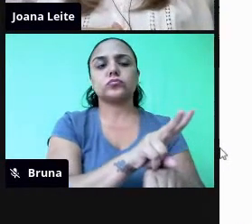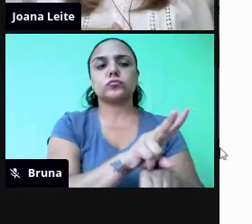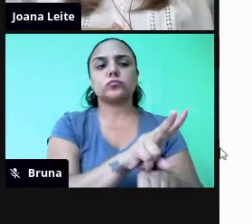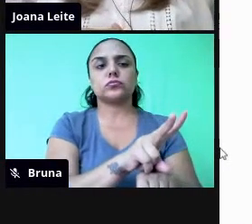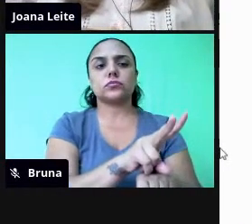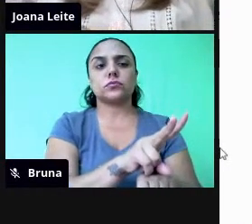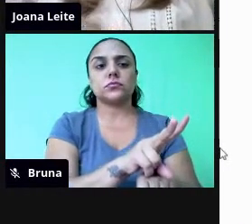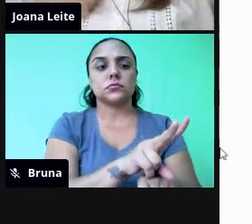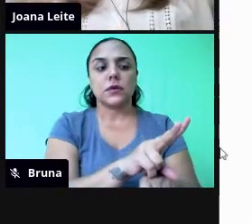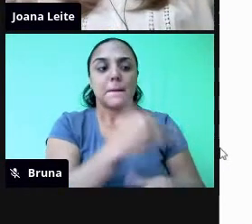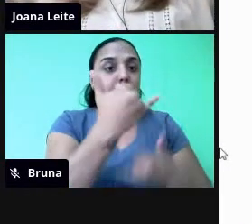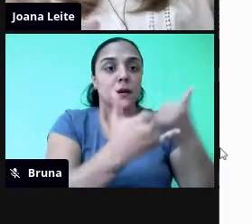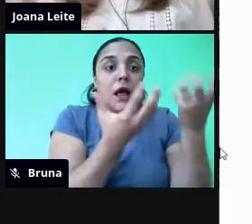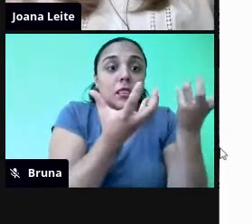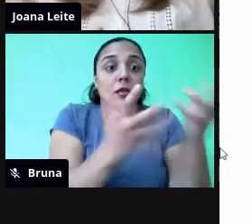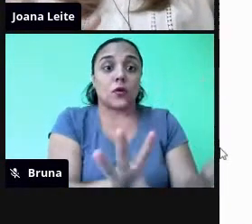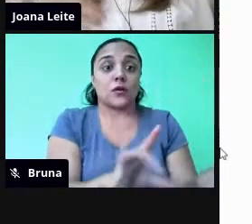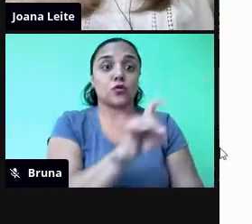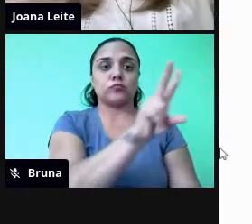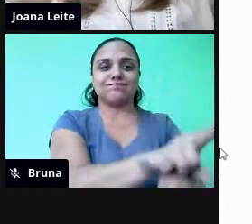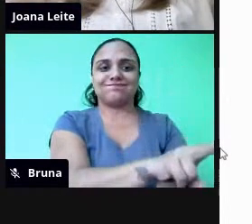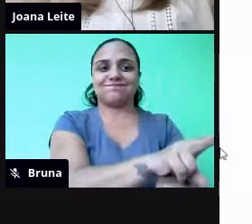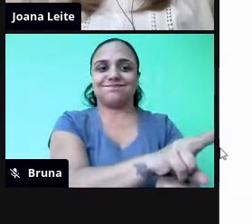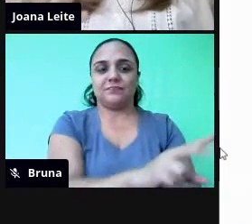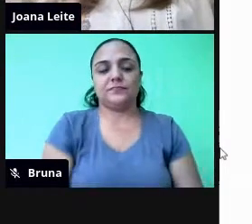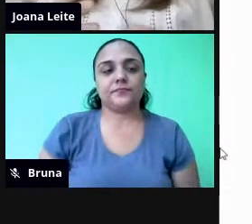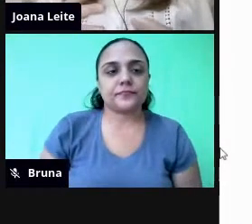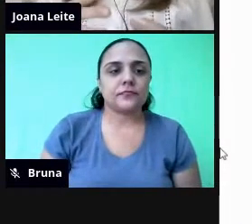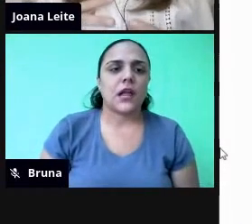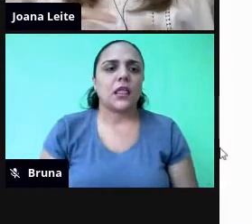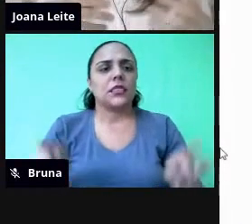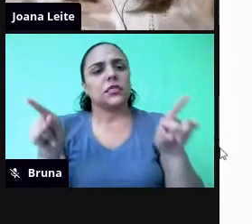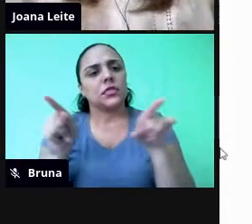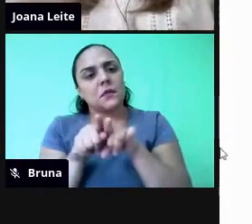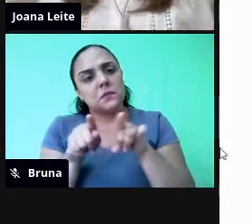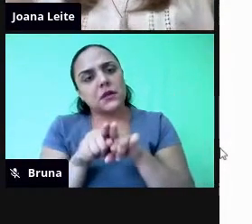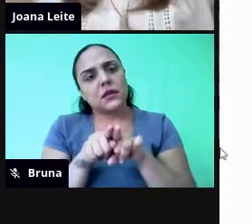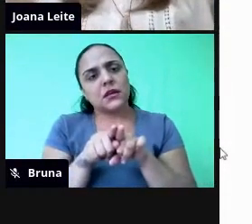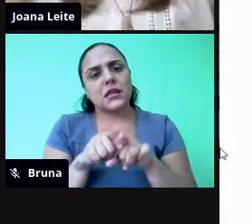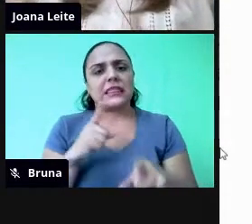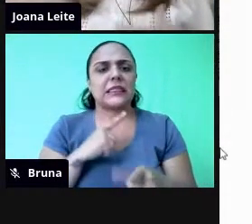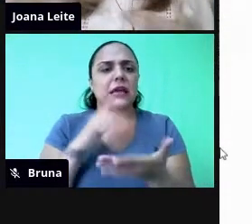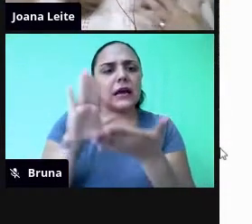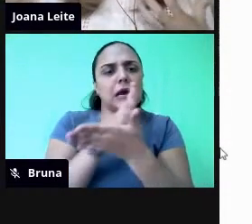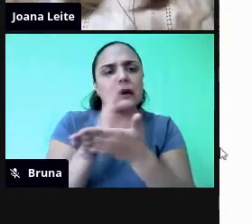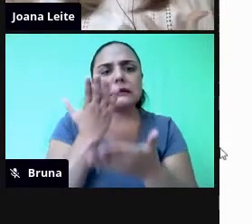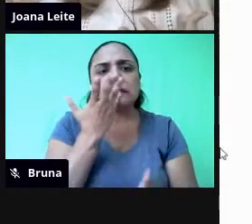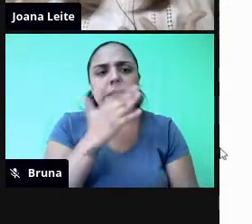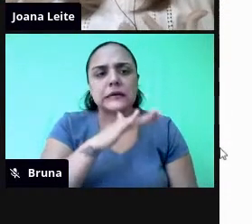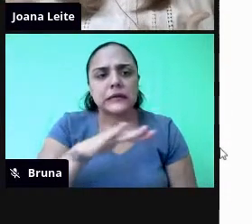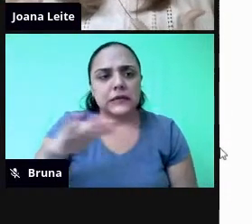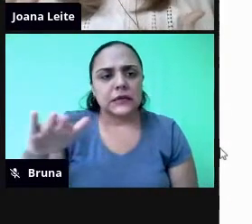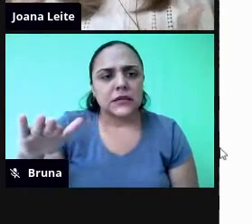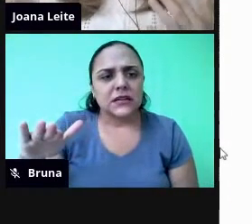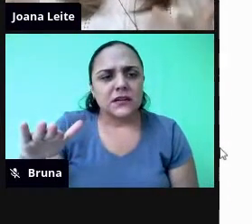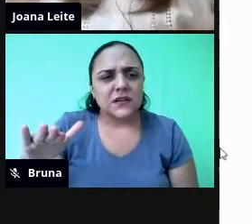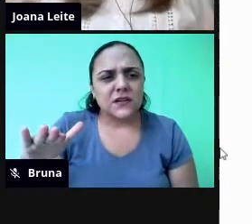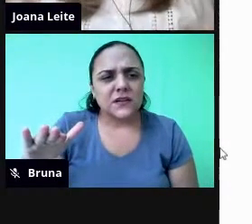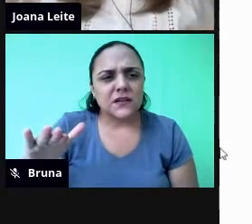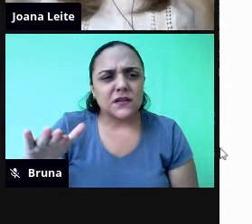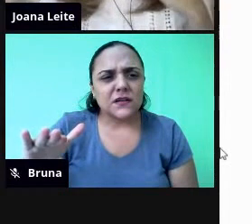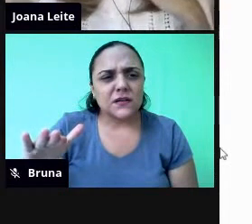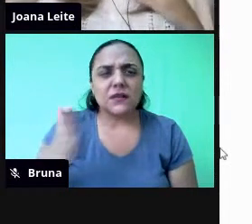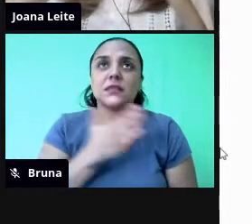para apresentar. E aqui eu coloquei vários outros, né? Crianças que têm dificuldade com barulho, então não gosta de barulho,